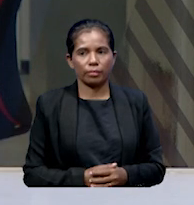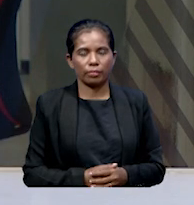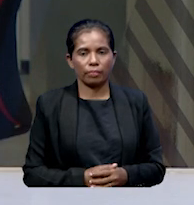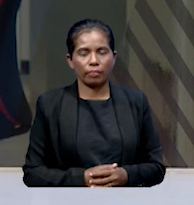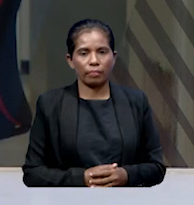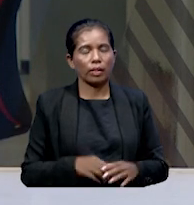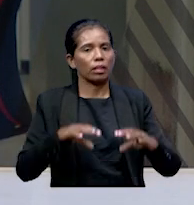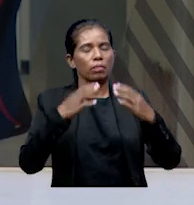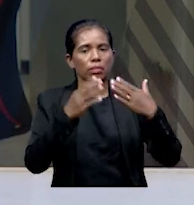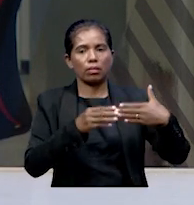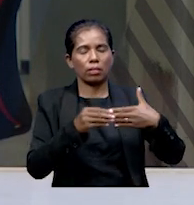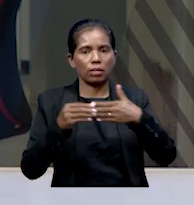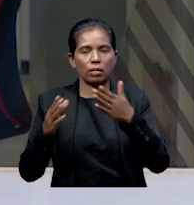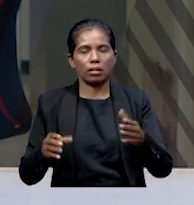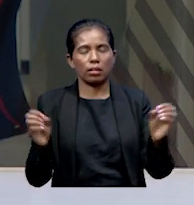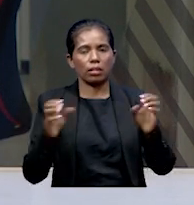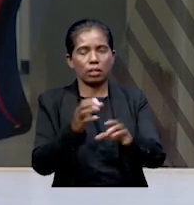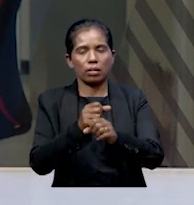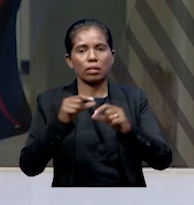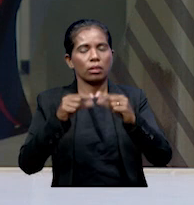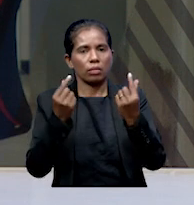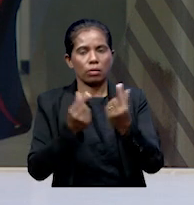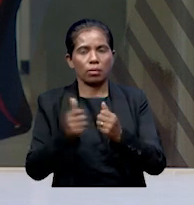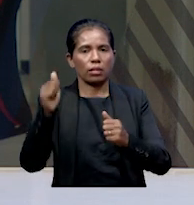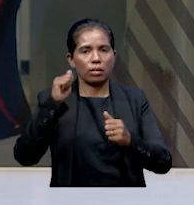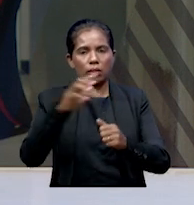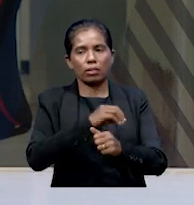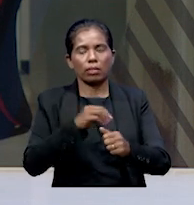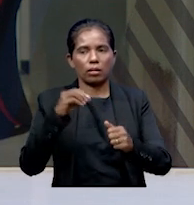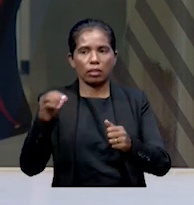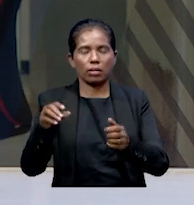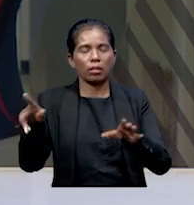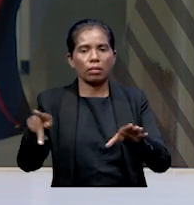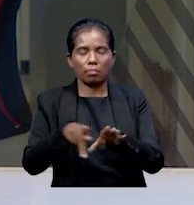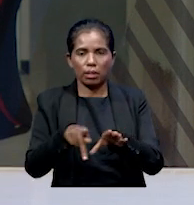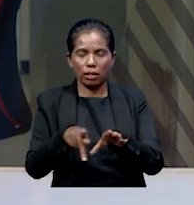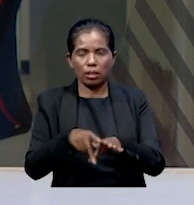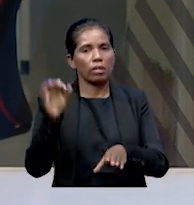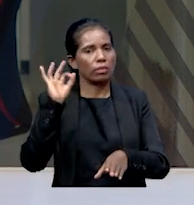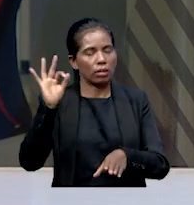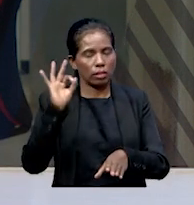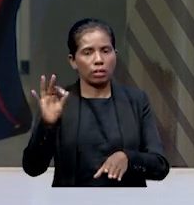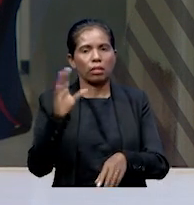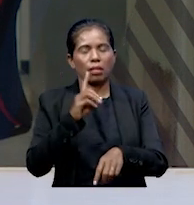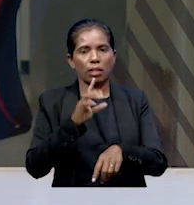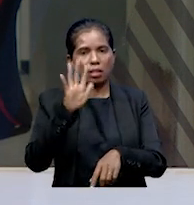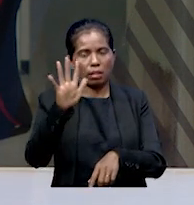Comissão Organizadora sela simu pacote candidato antes Congresso Partido Fretilin badala limane